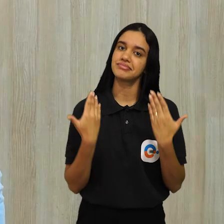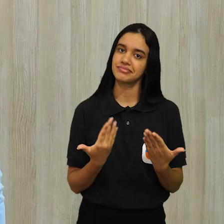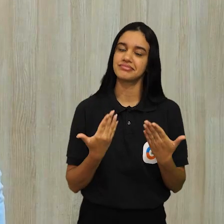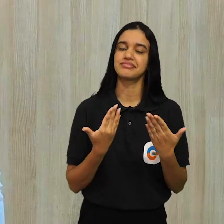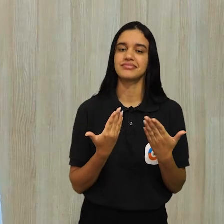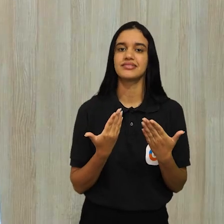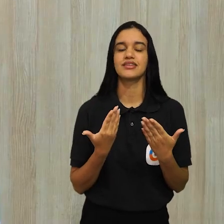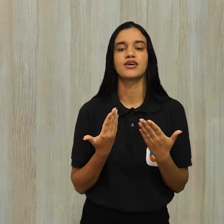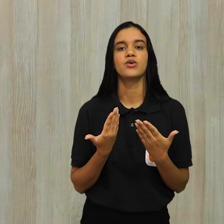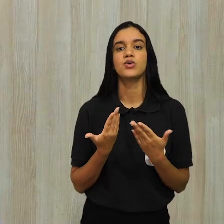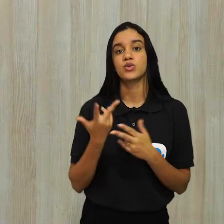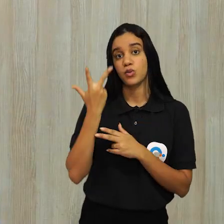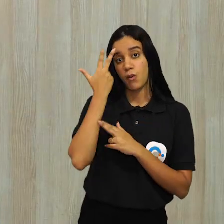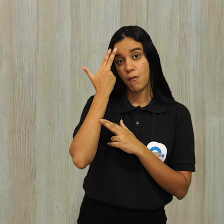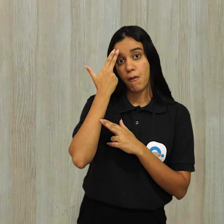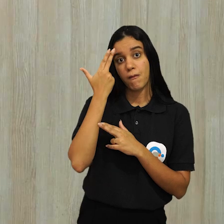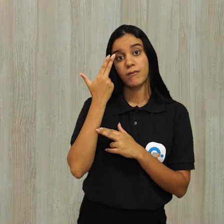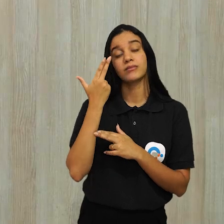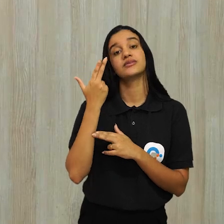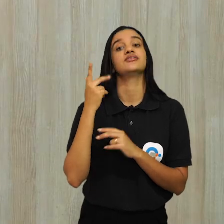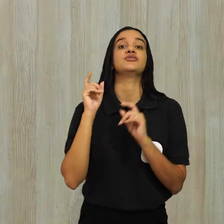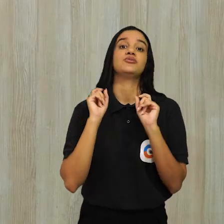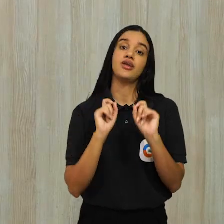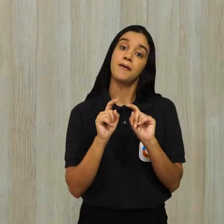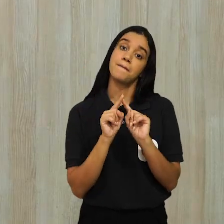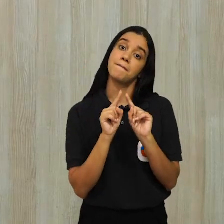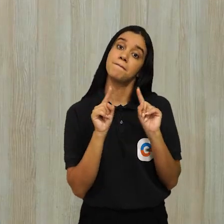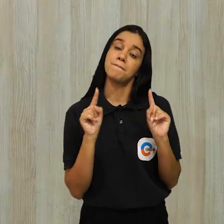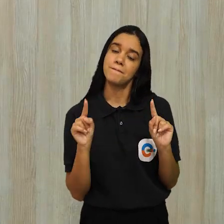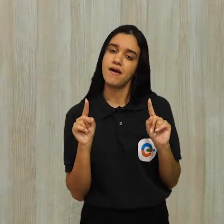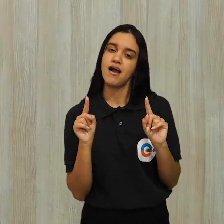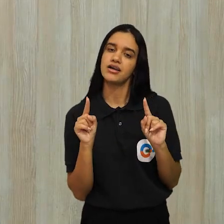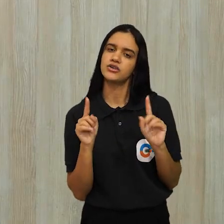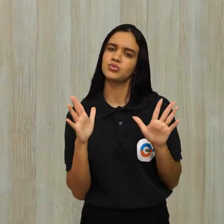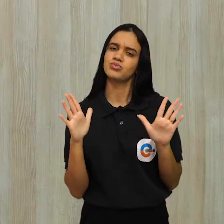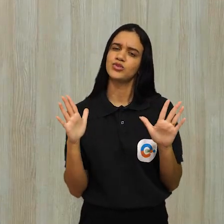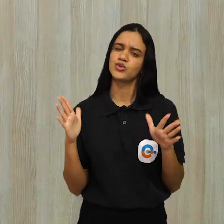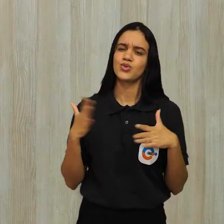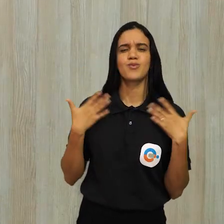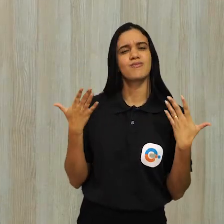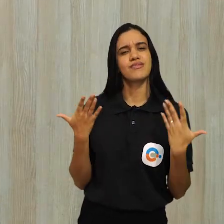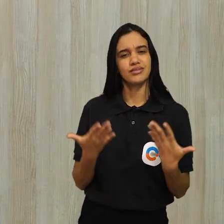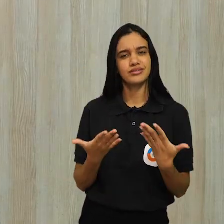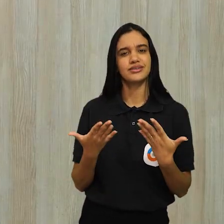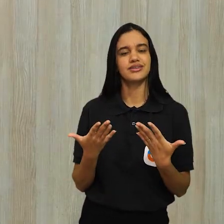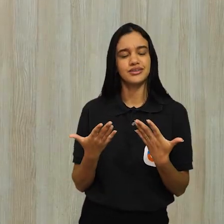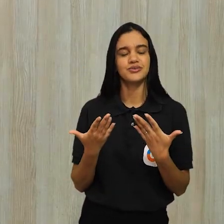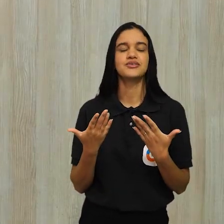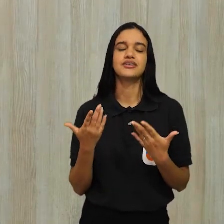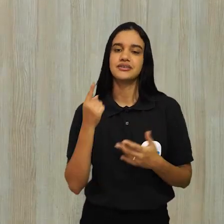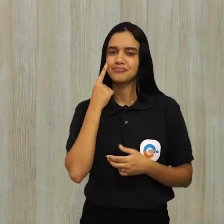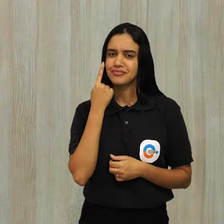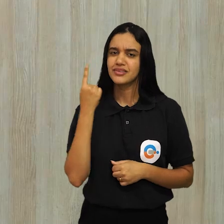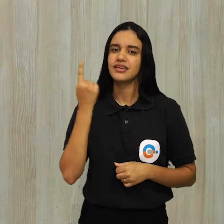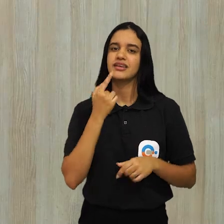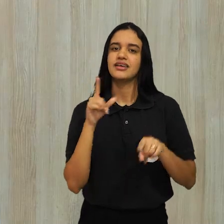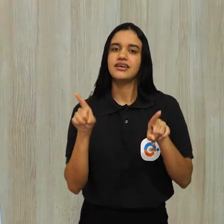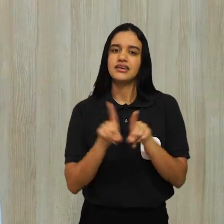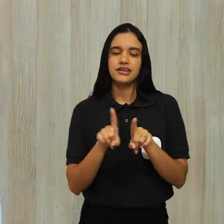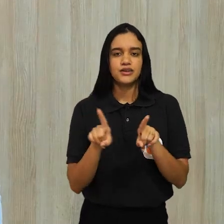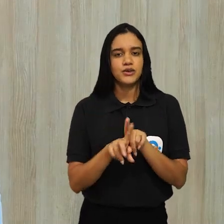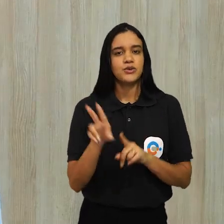questões do SESI são questões inéditas, mas fui surpreendido com essa questão que ela também já tinha